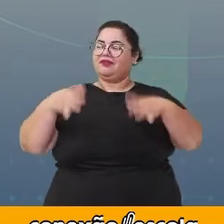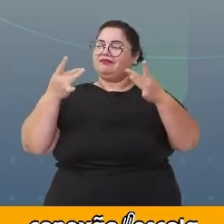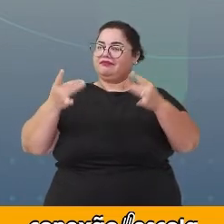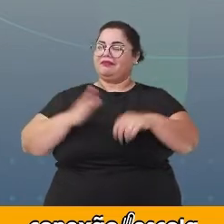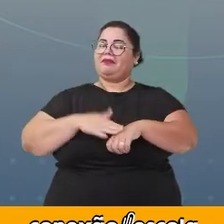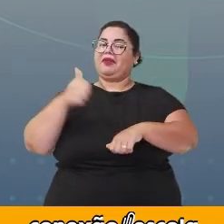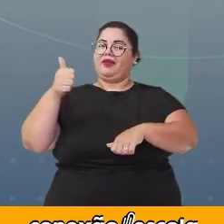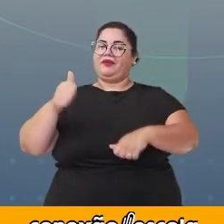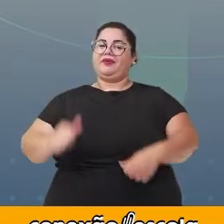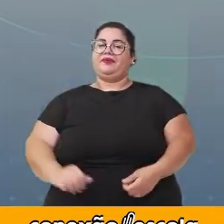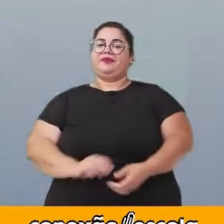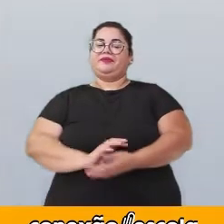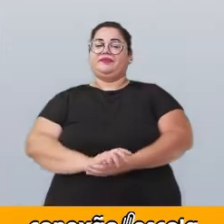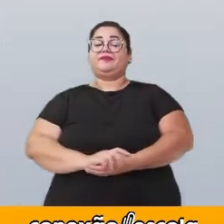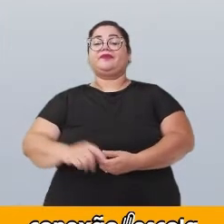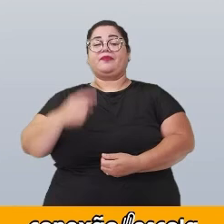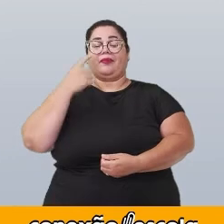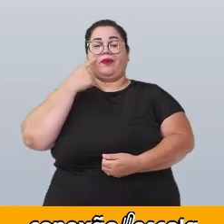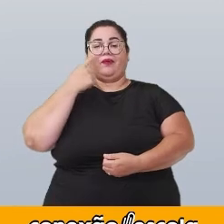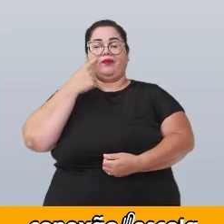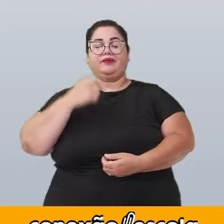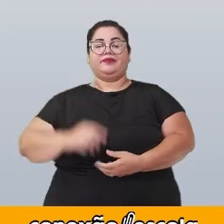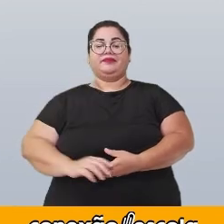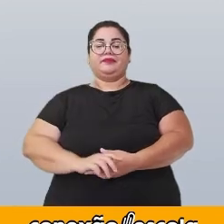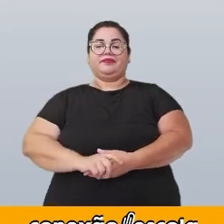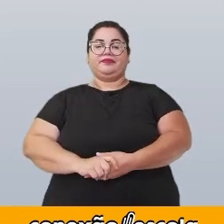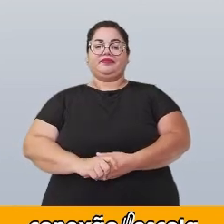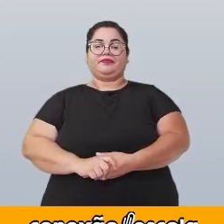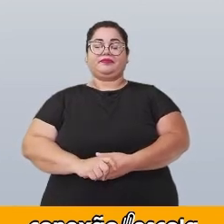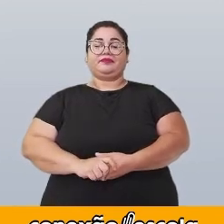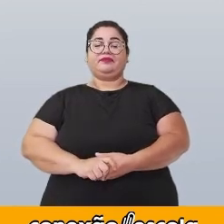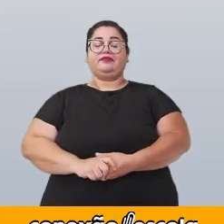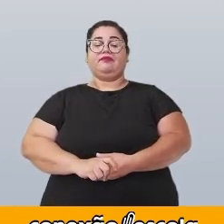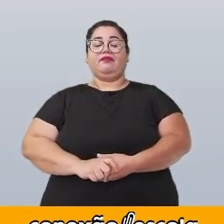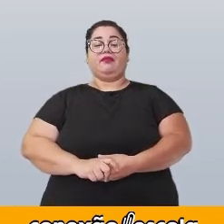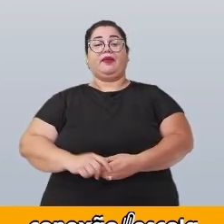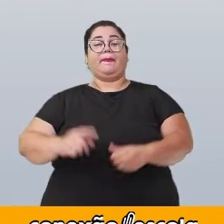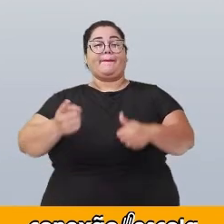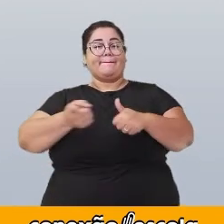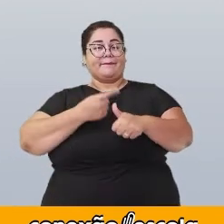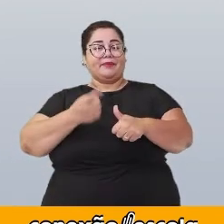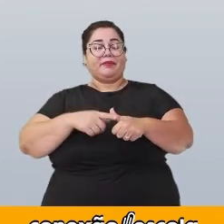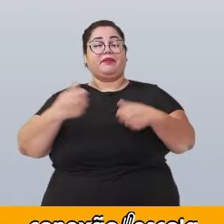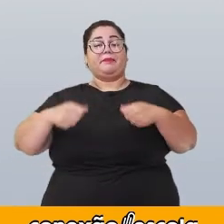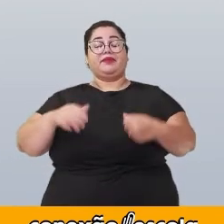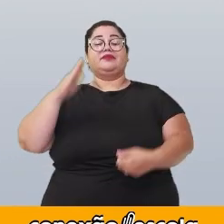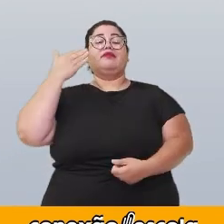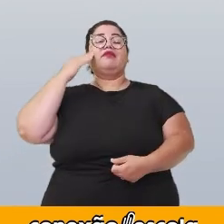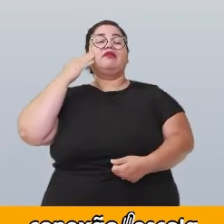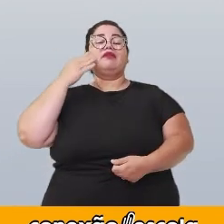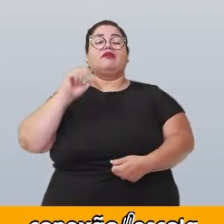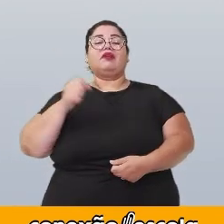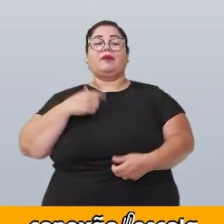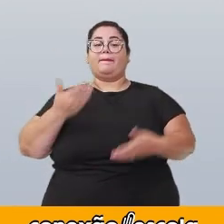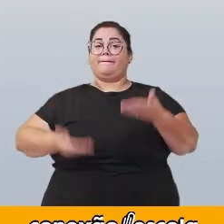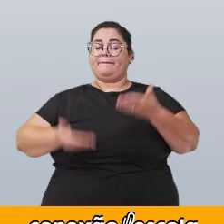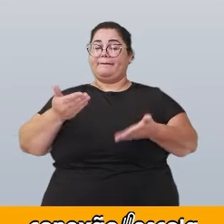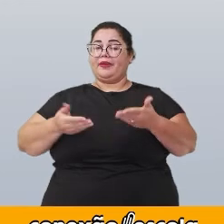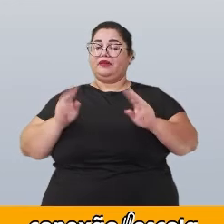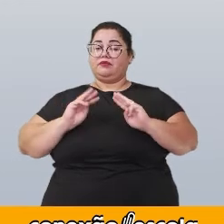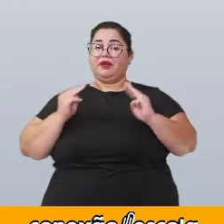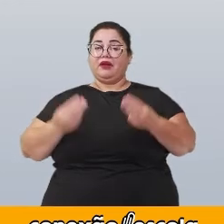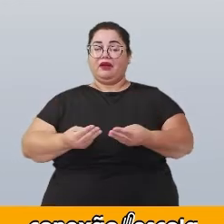melhor. Veja, a primeira coisa que precisamos entender é que peso